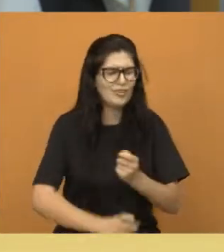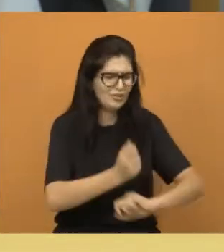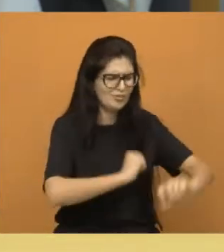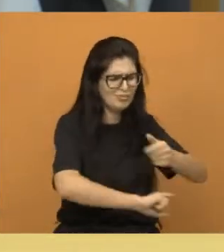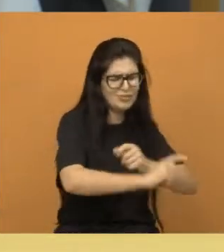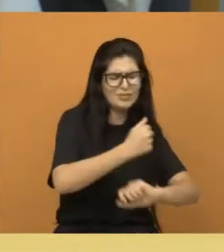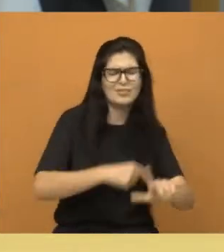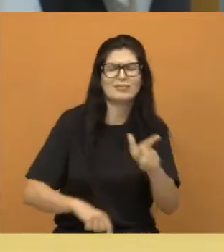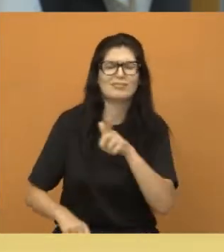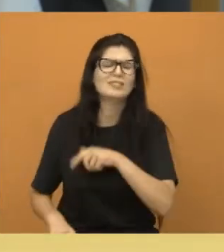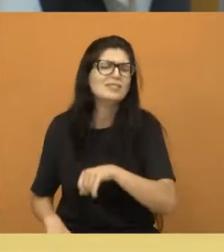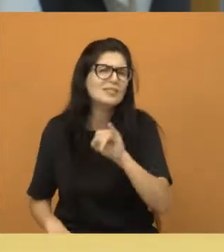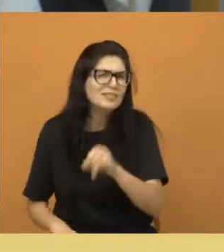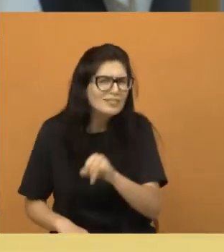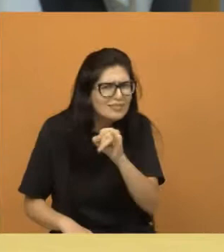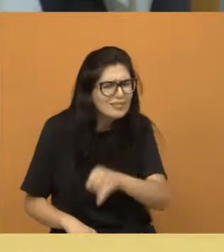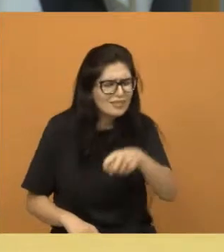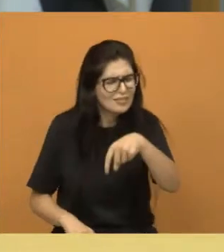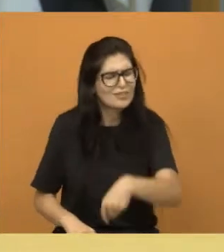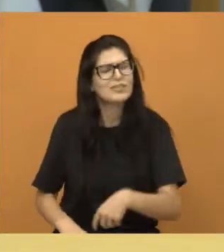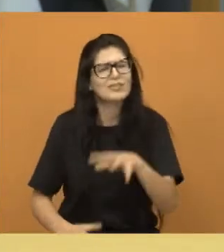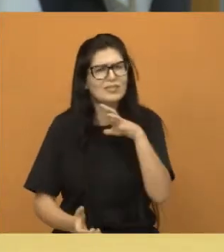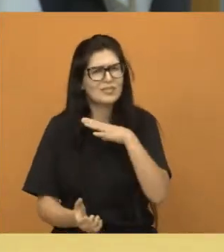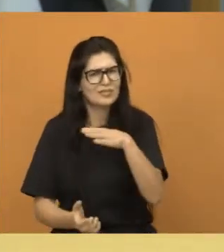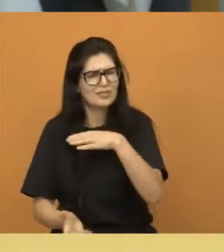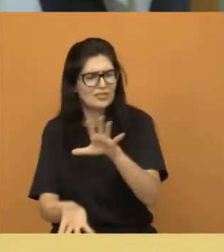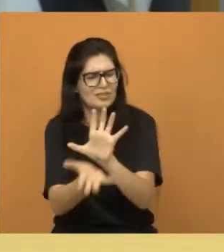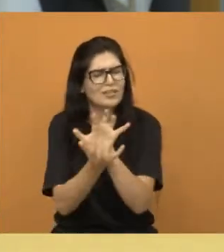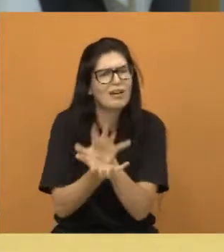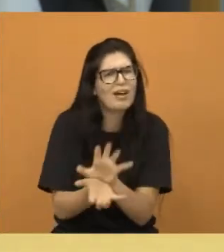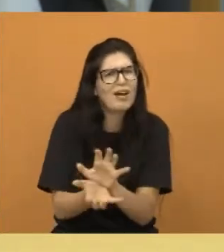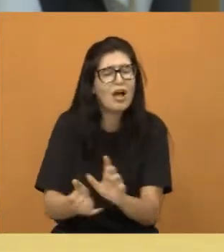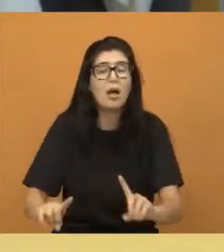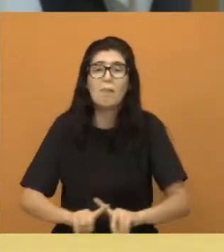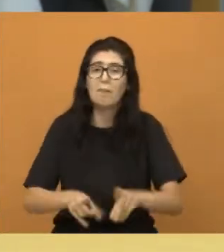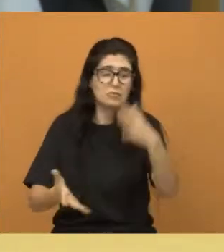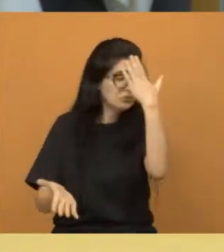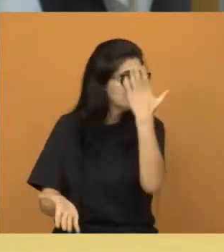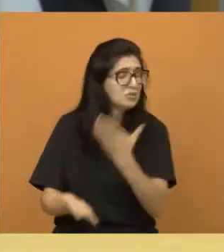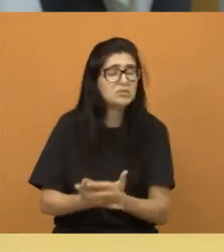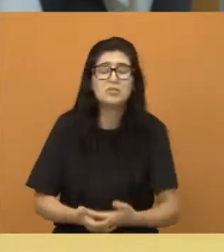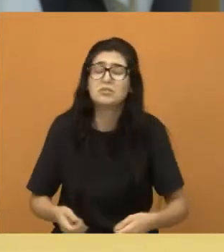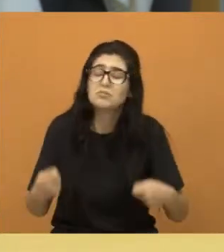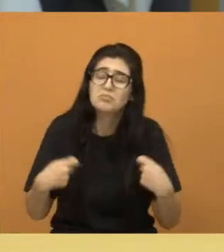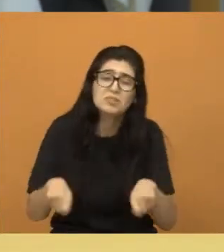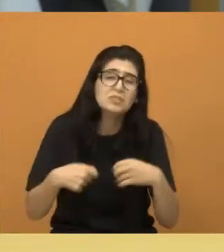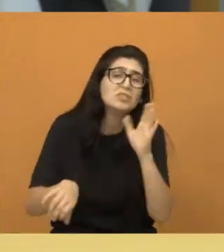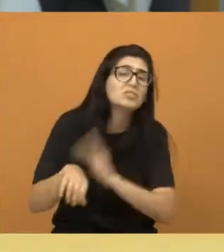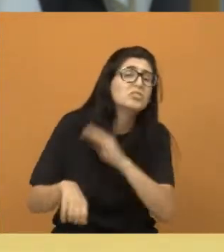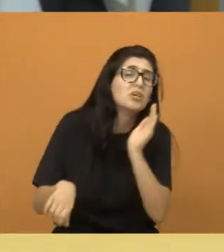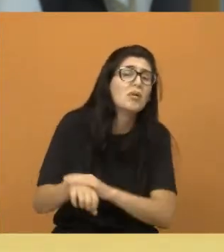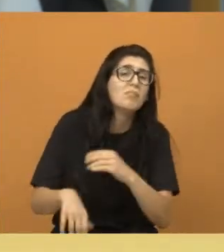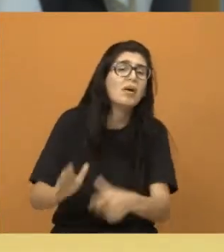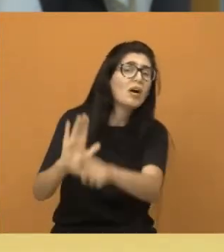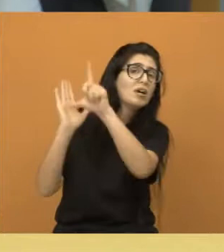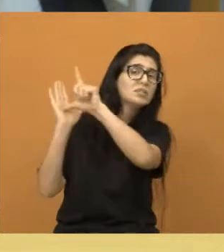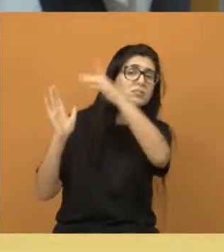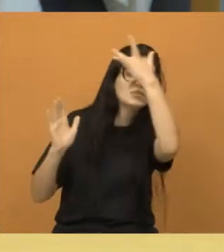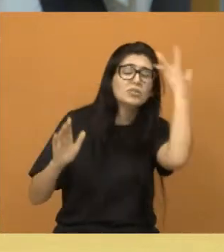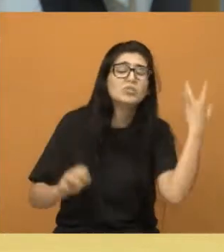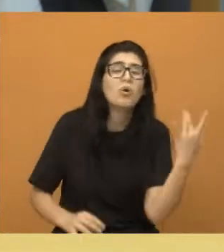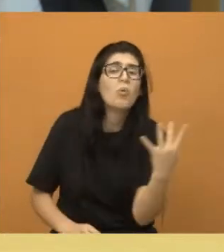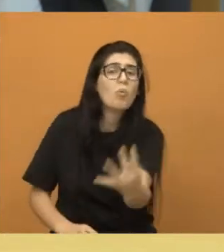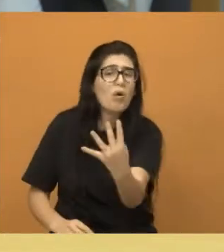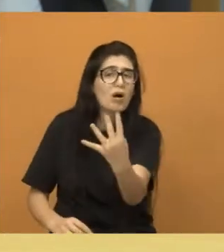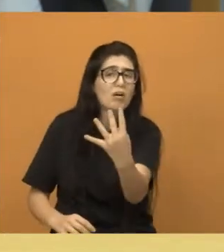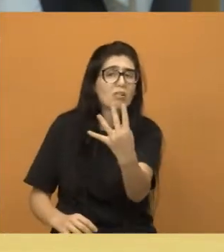cidade de Jacareí. Então, eu acredito, se não tiver necessidade de chamar no primeiro concurso os 4 procuradores, não vai ser